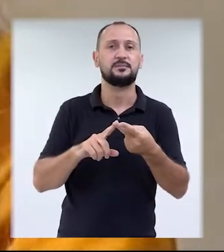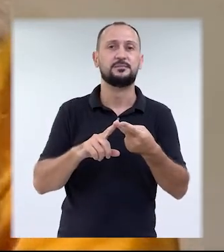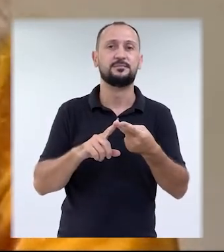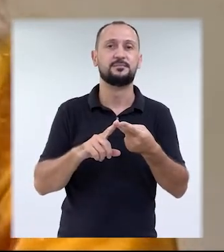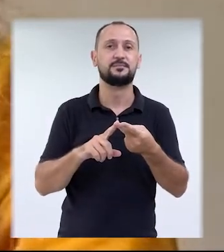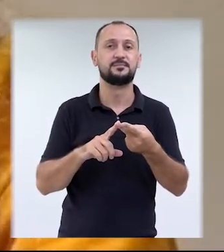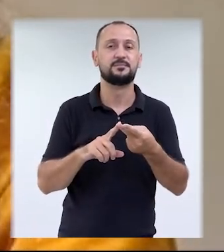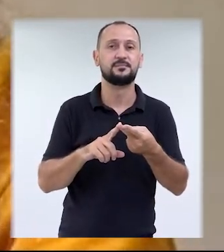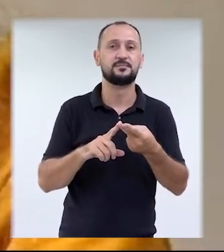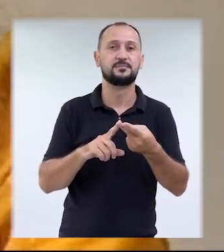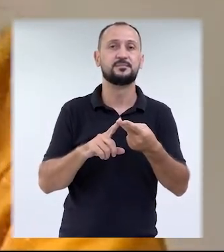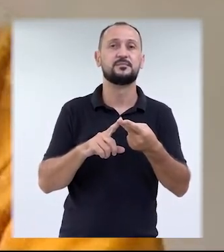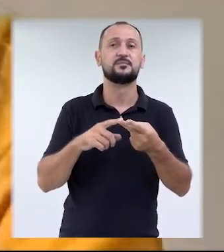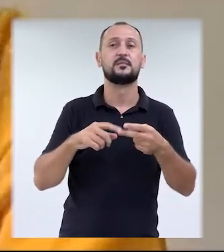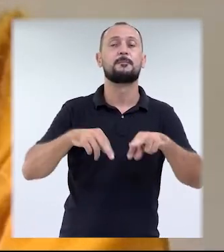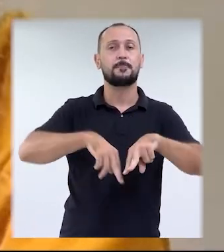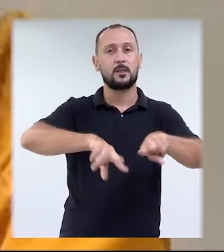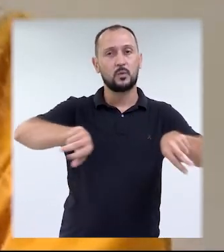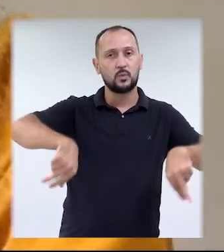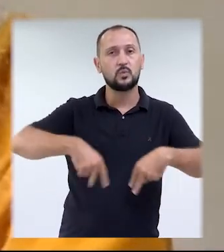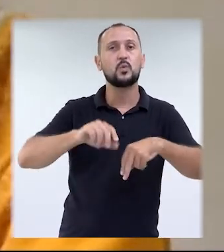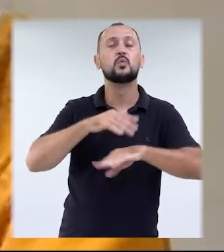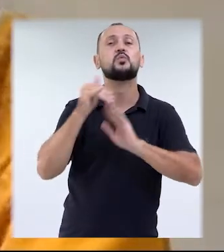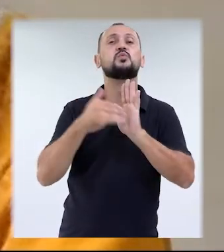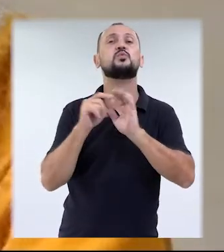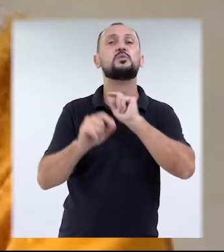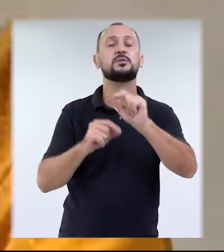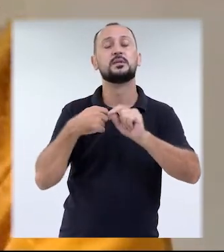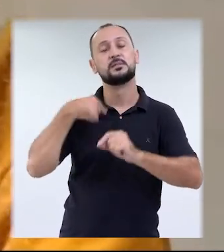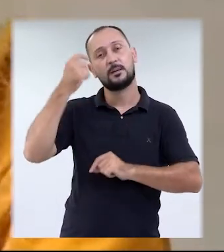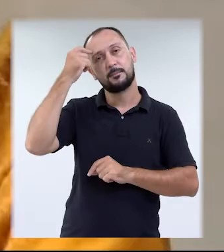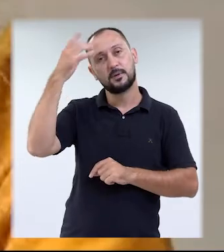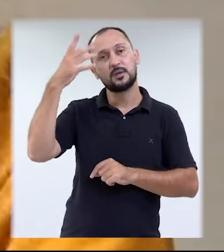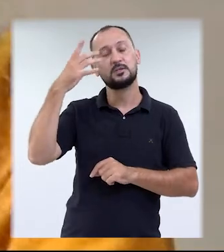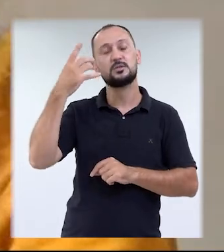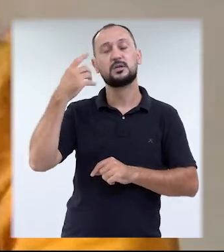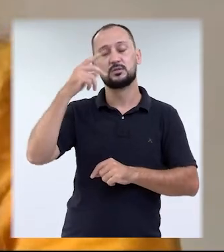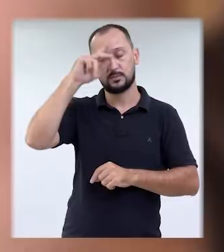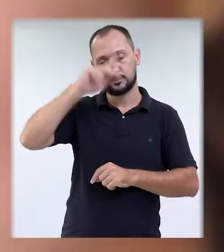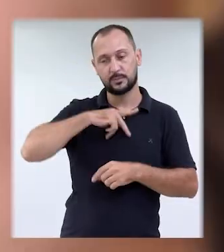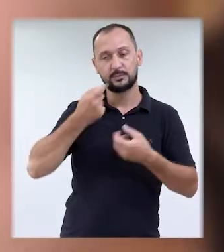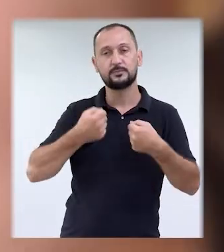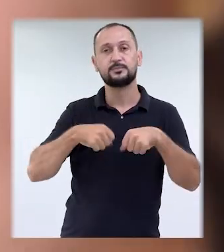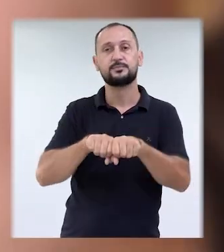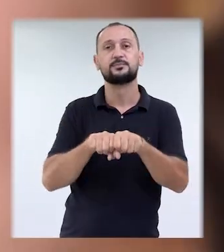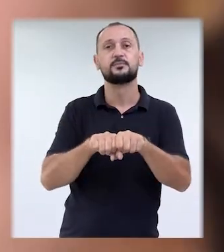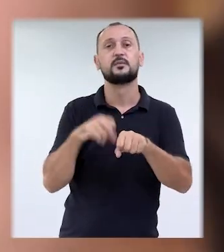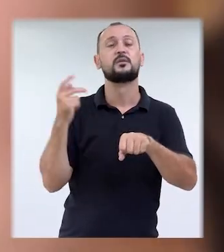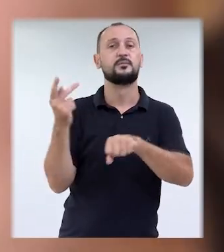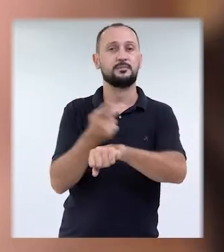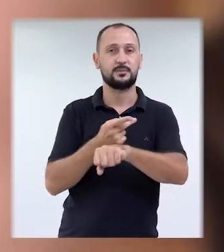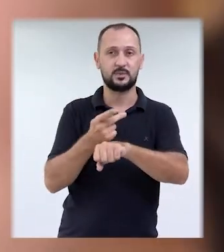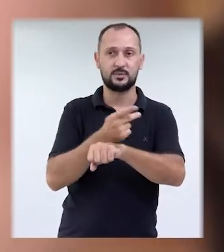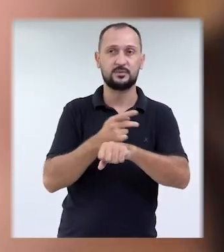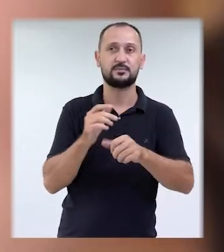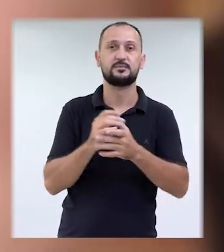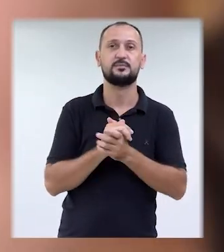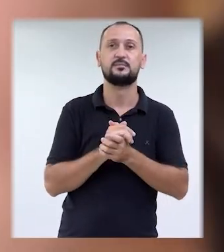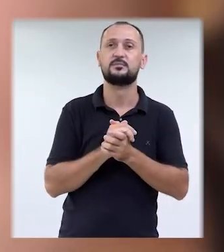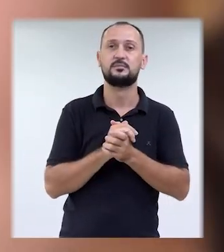que rodas terapêuticas, tudo que suscitava essa ideia de conexão, né, eu estava